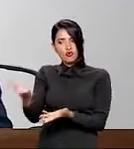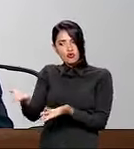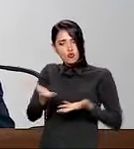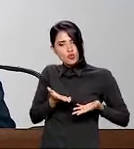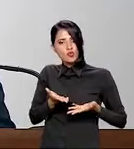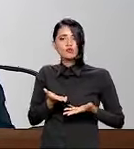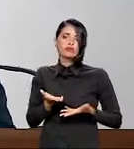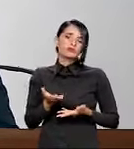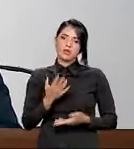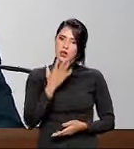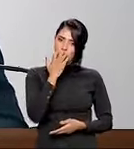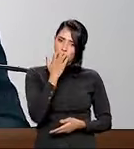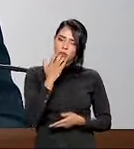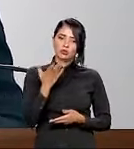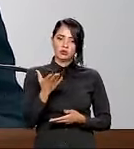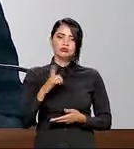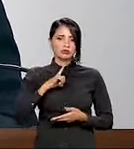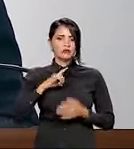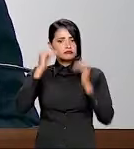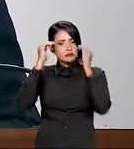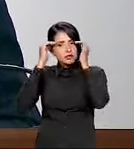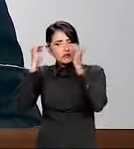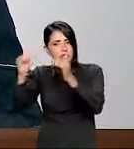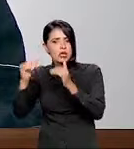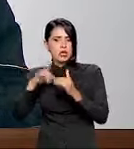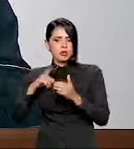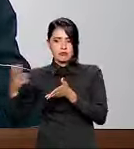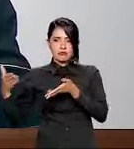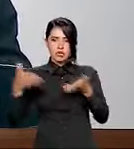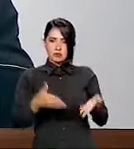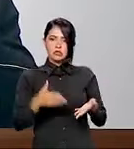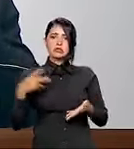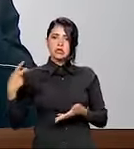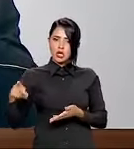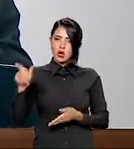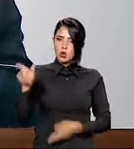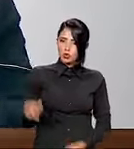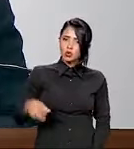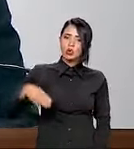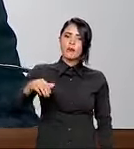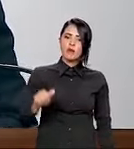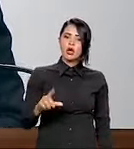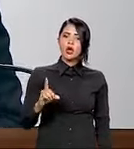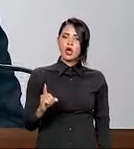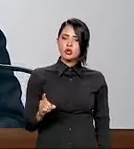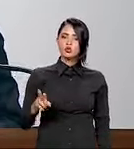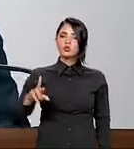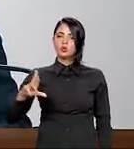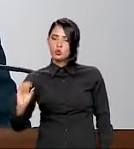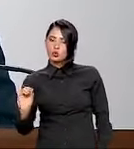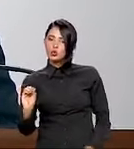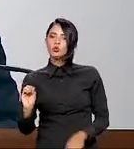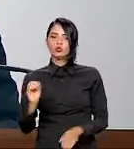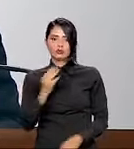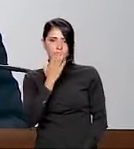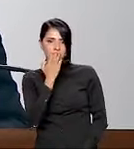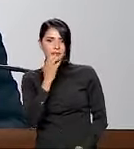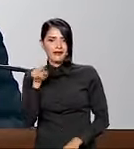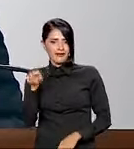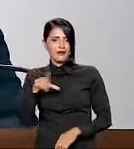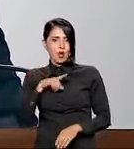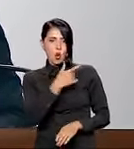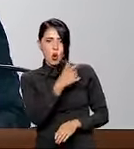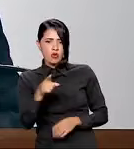e houve muito respeito com a participação do Maduro, inclusive com os companheiros que fizeram crítica,